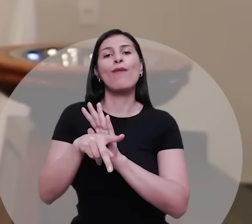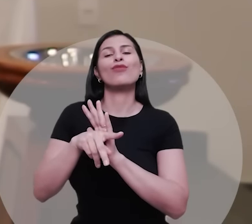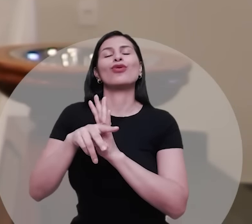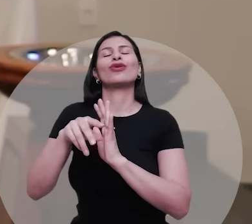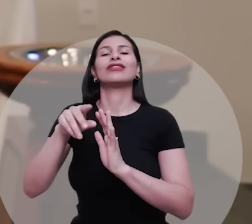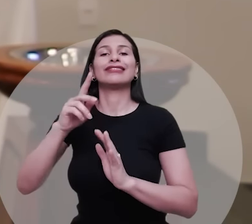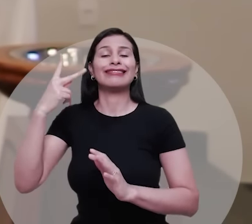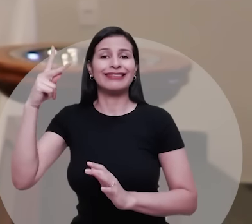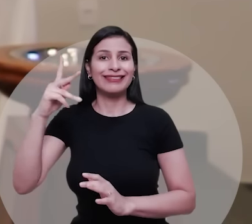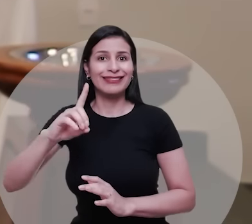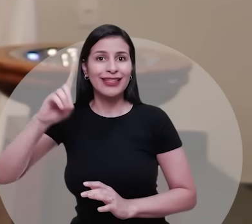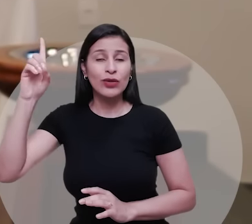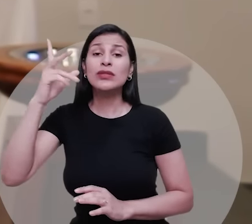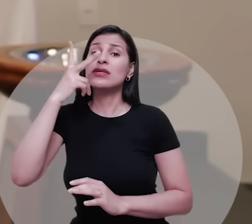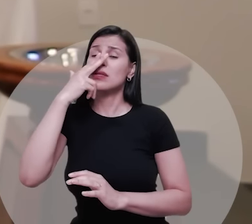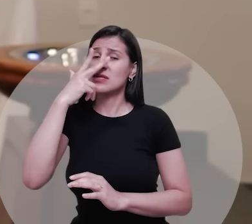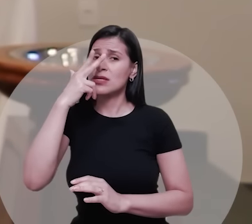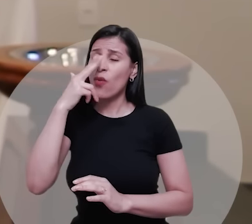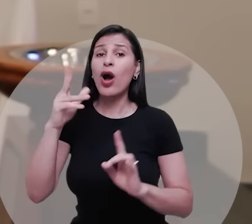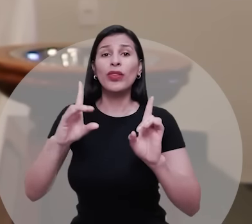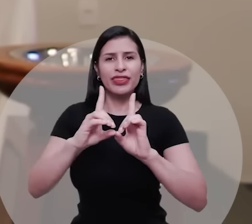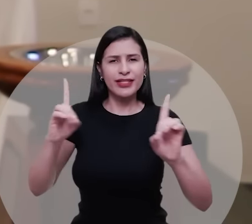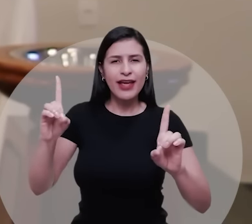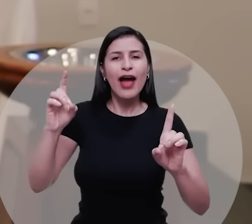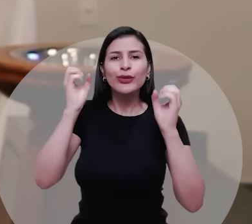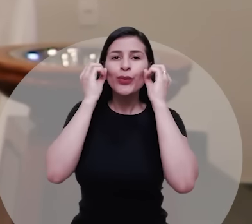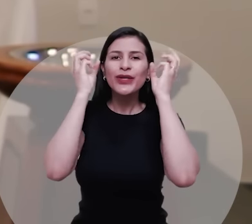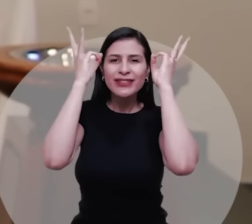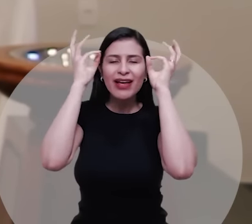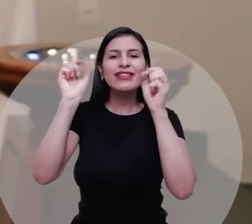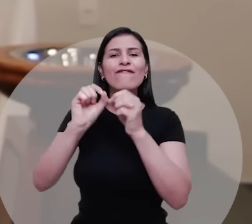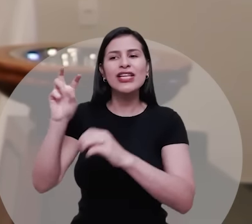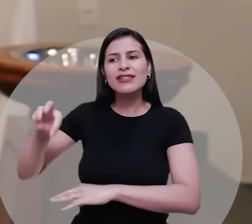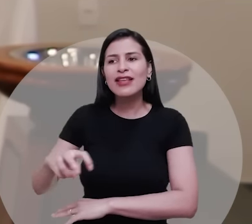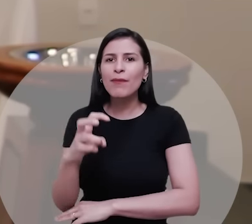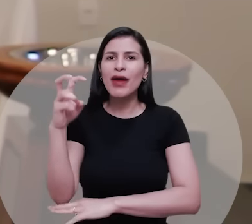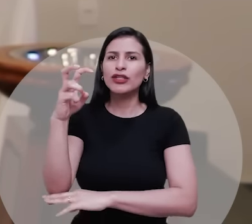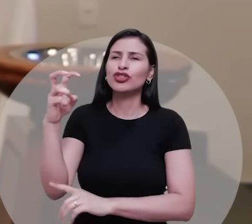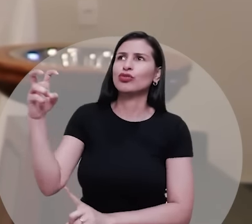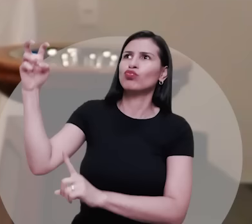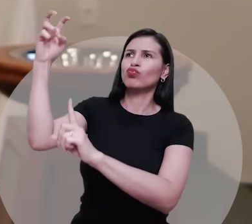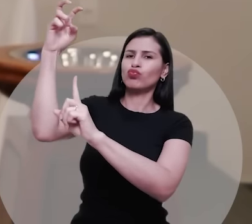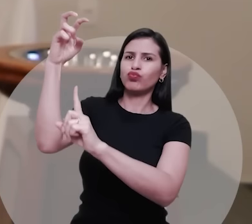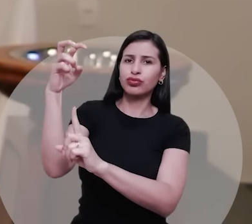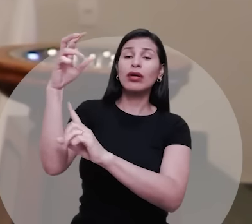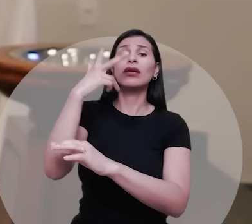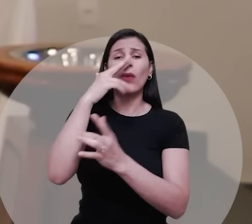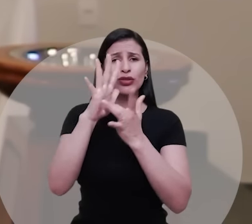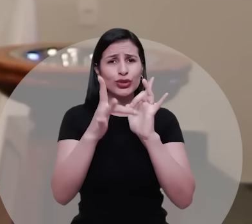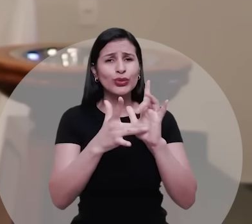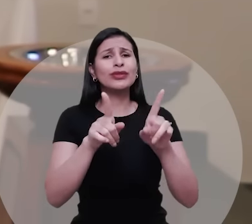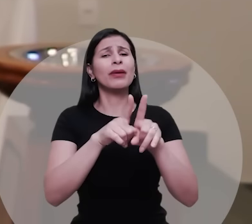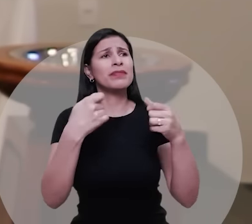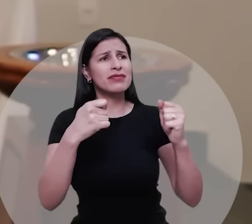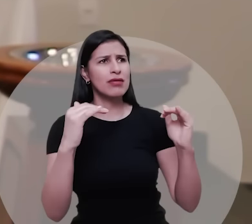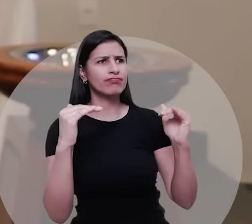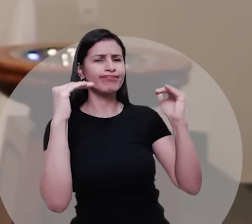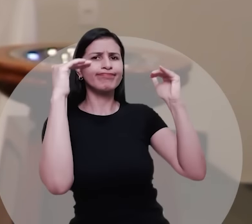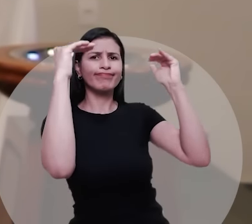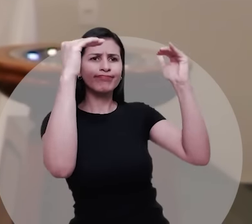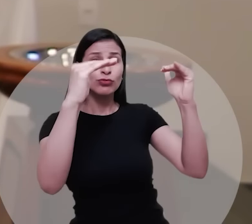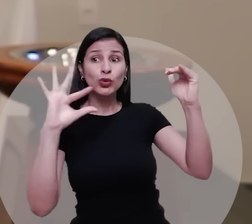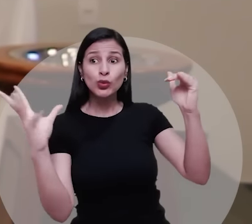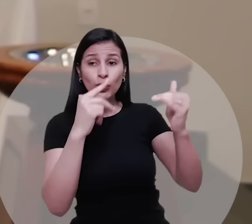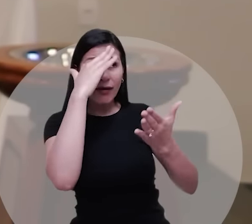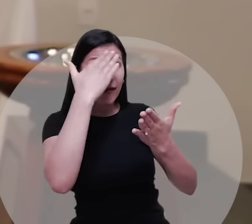necessário que o Filho do Homem seja levantado, para que todo o que nele crê tenha a vida eterna. Porque